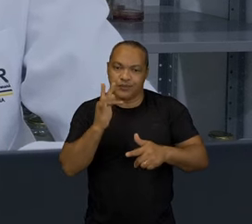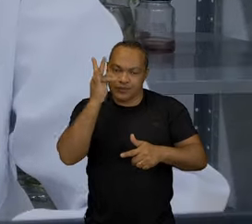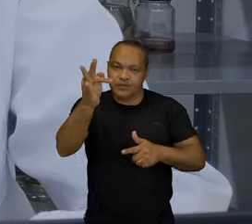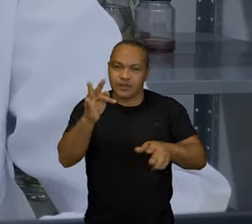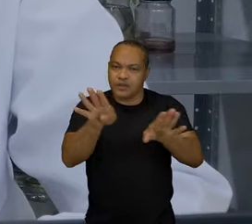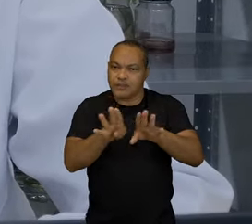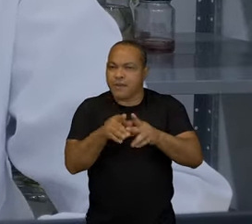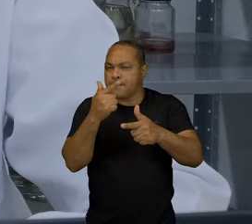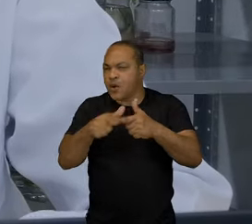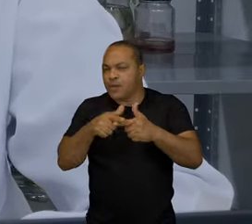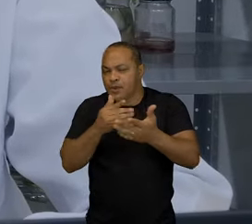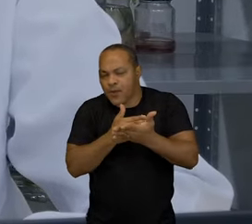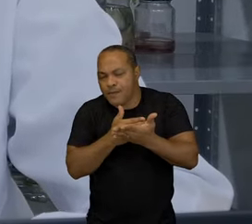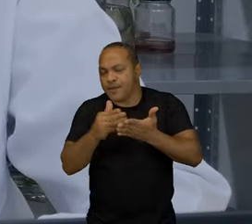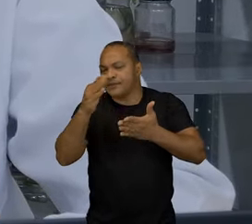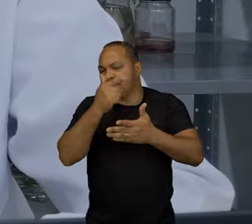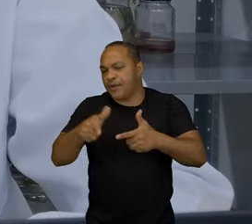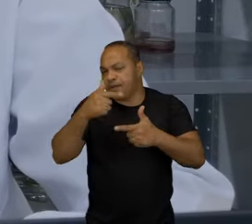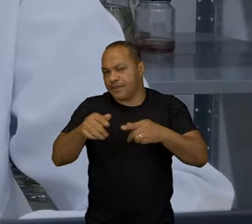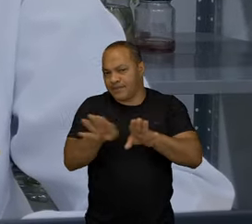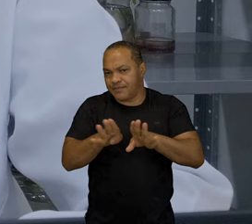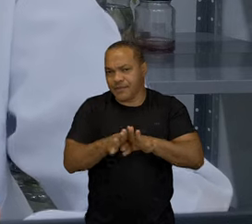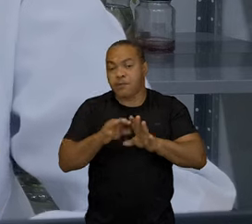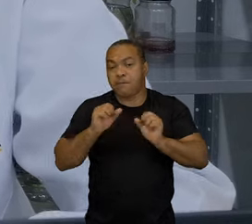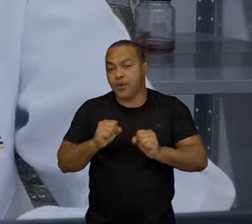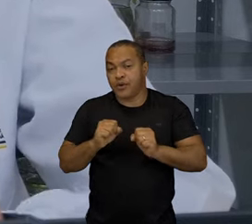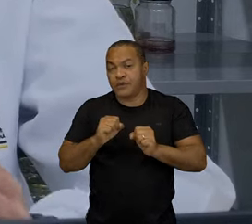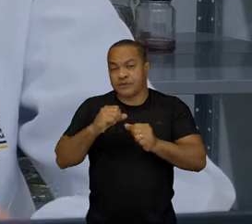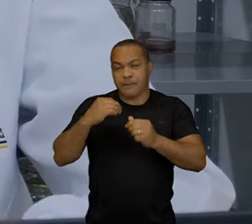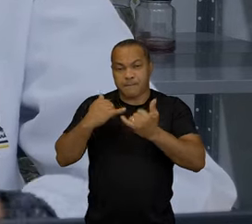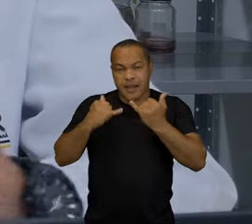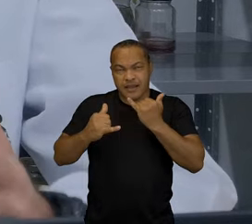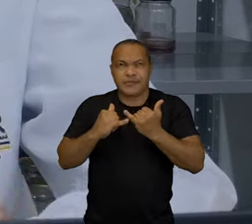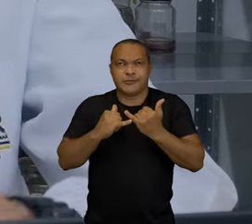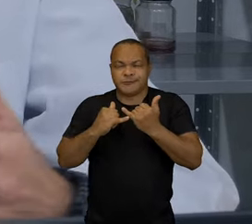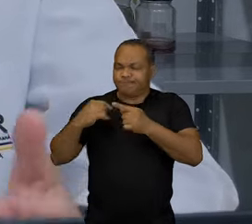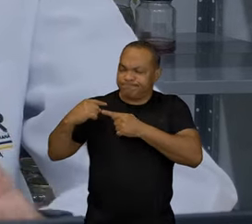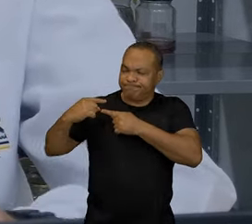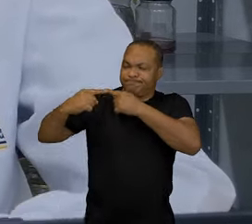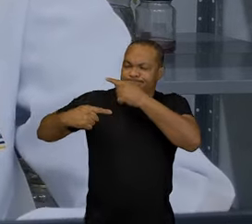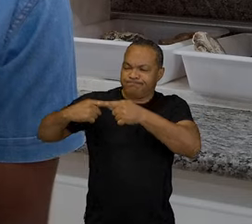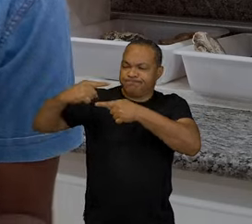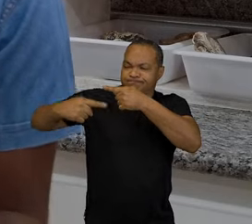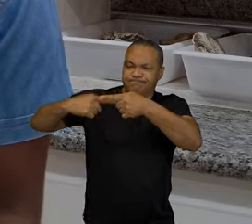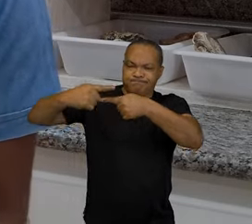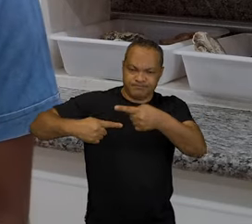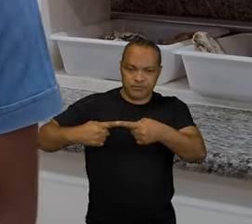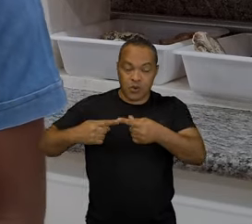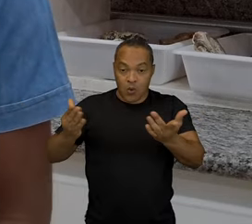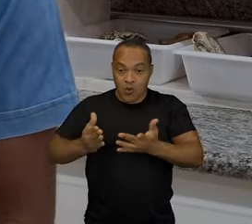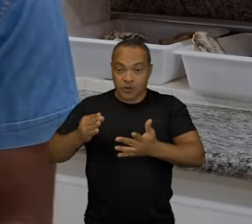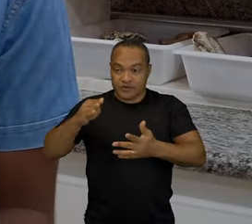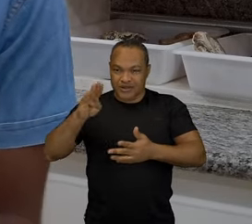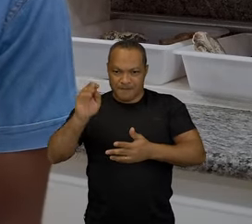consequentemente, os problemas vão começar a acontecer. Então, isso vai virando um efeito, né, dominó. A bacia